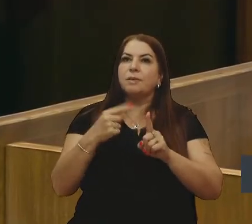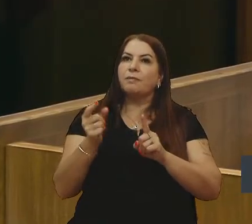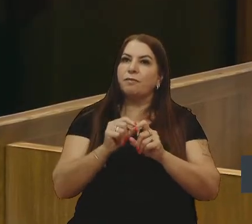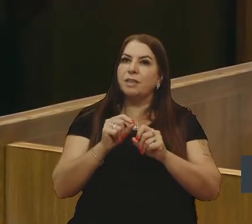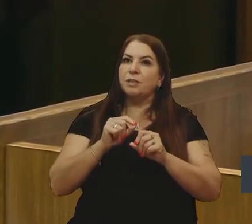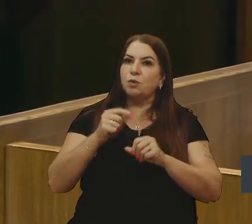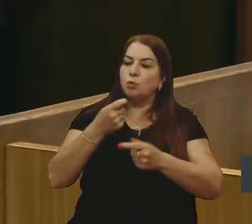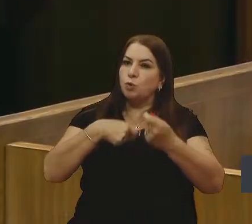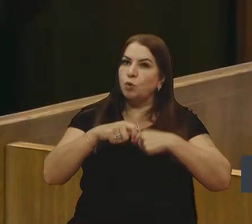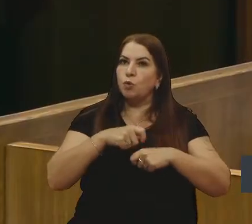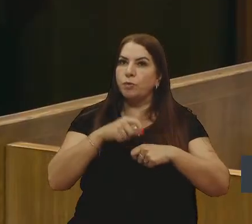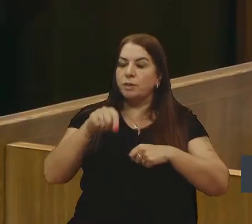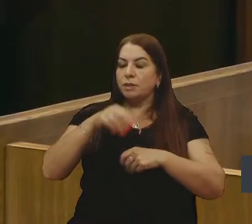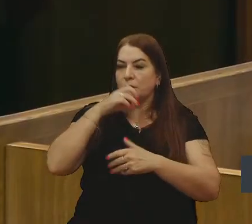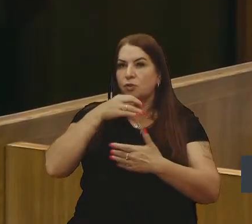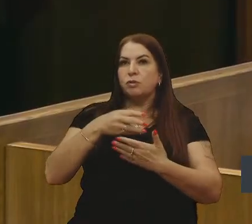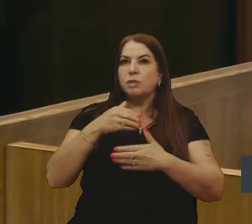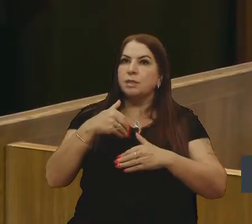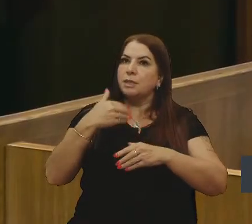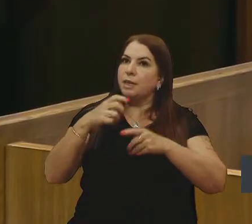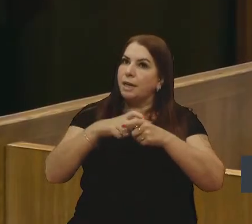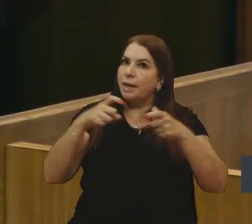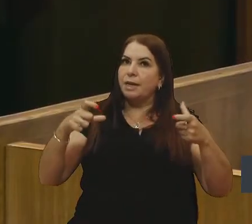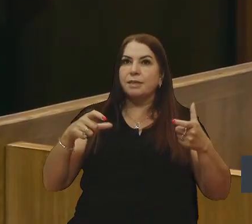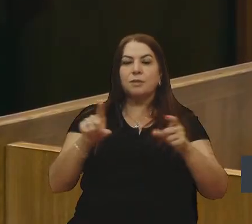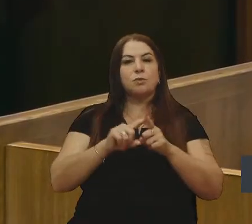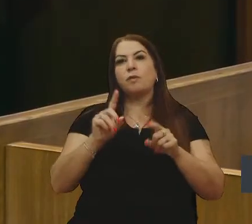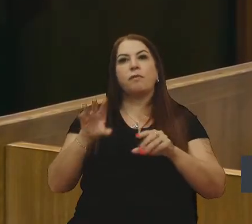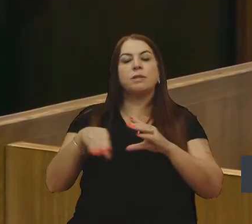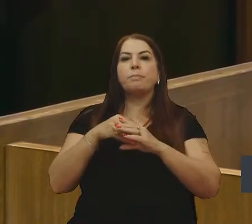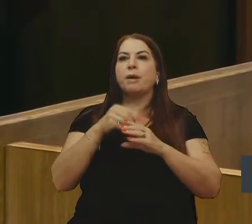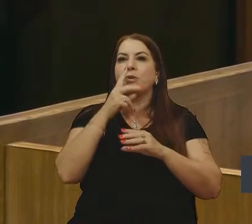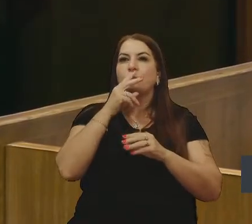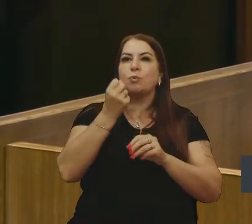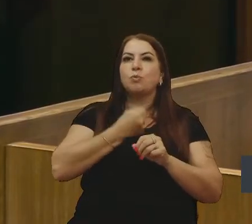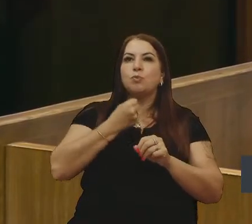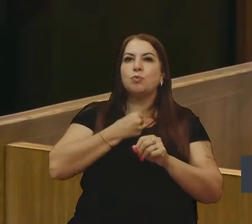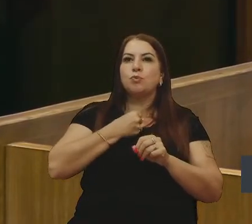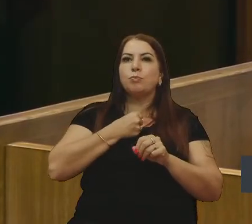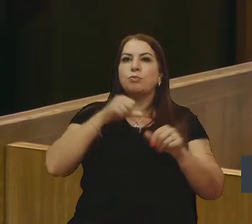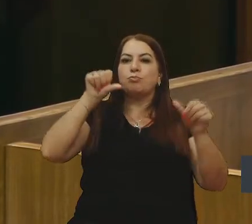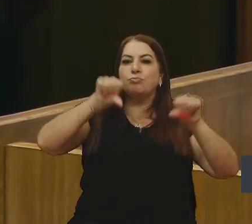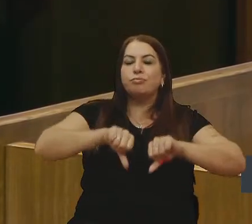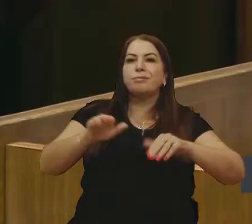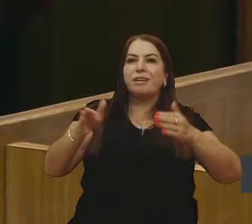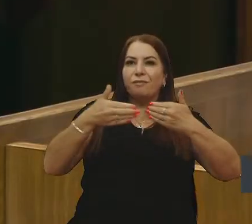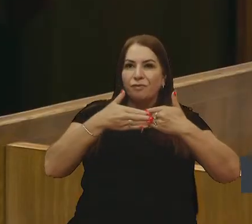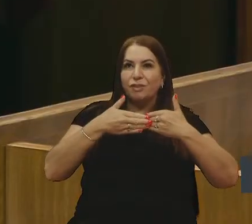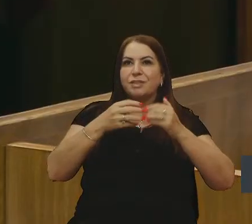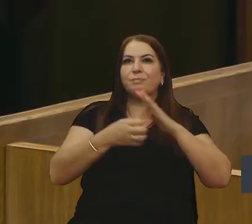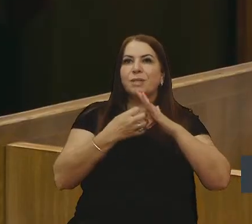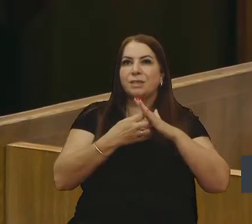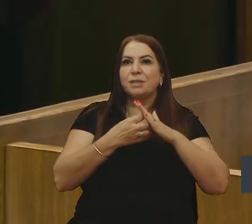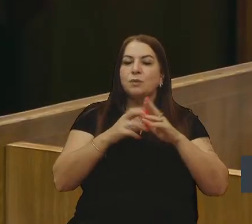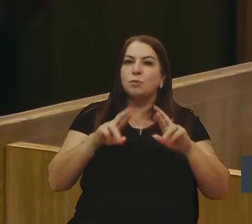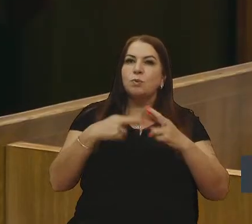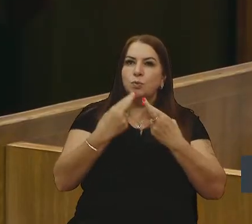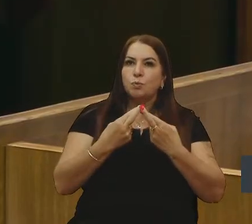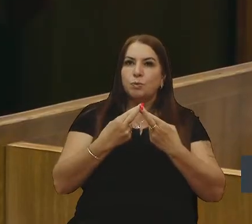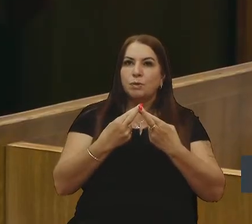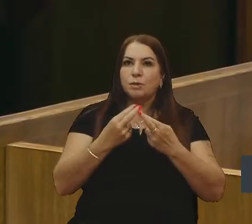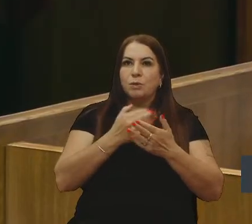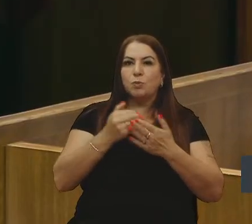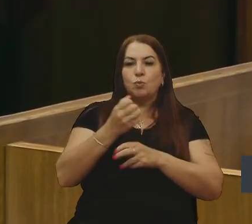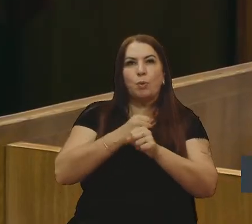que os negócios em Caxias do Sul cresçam e não façam parte daquele índice de mortalidade nas empresas. Então, quando a gente se reuniu, né, desde o